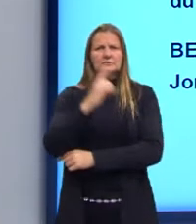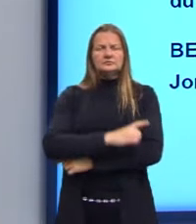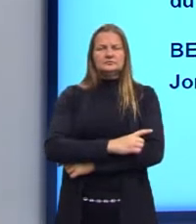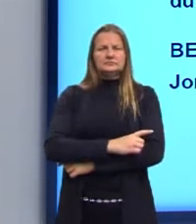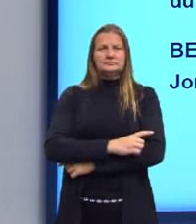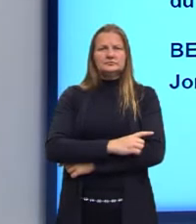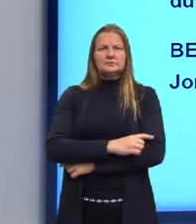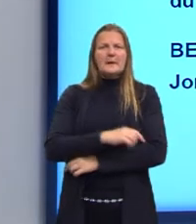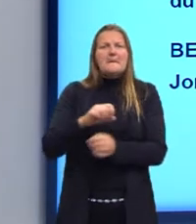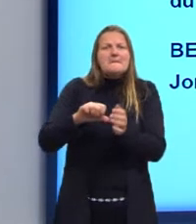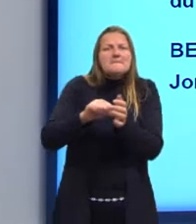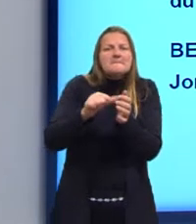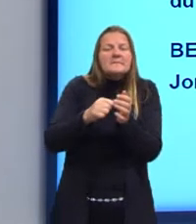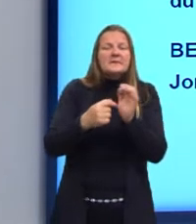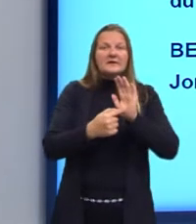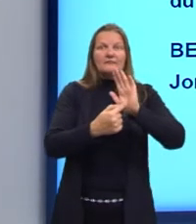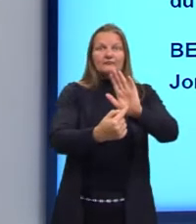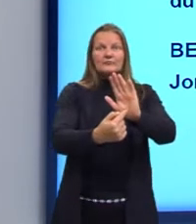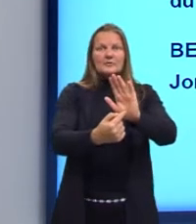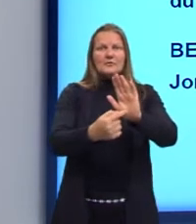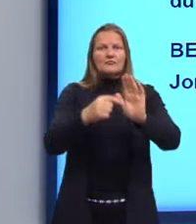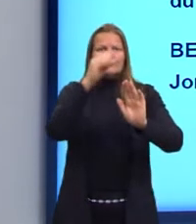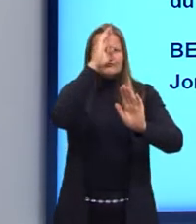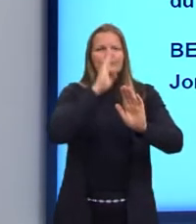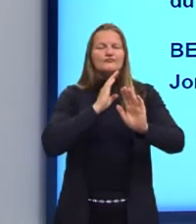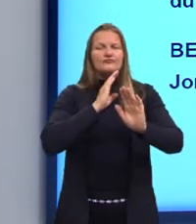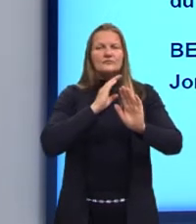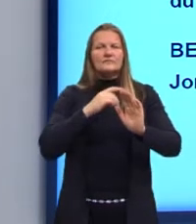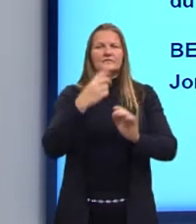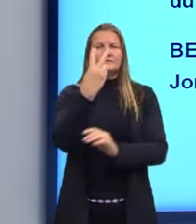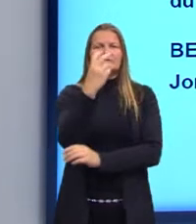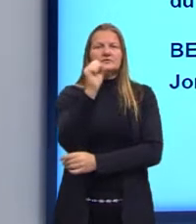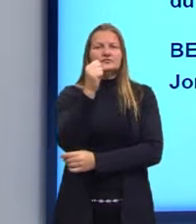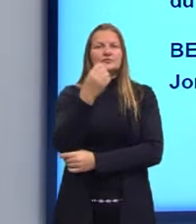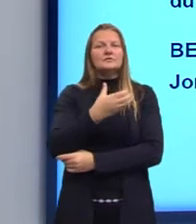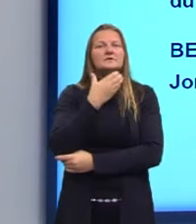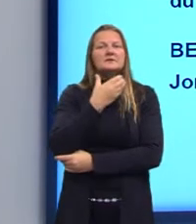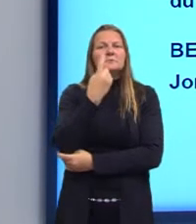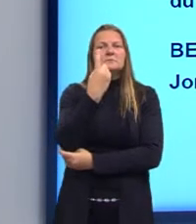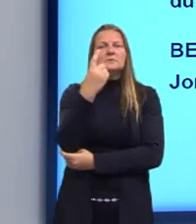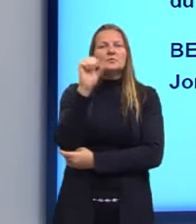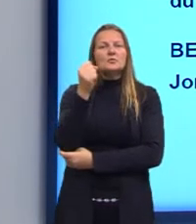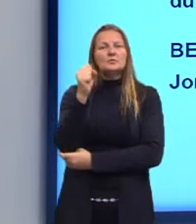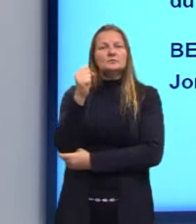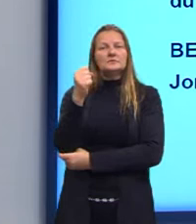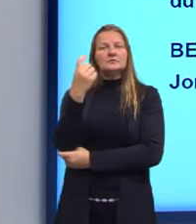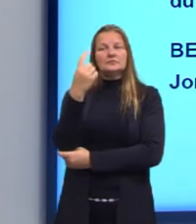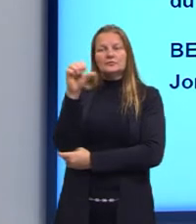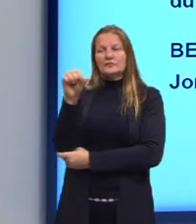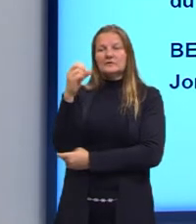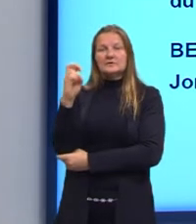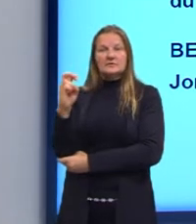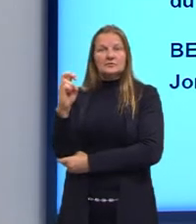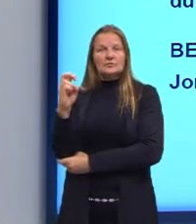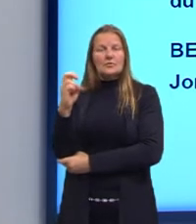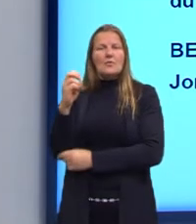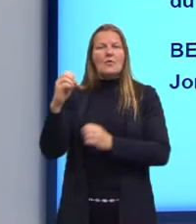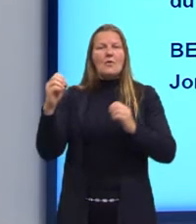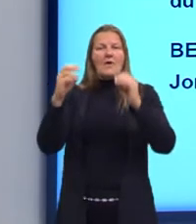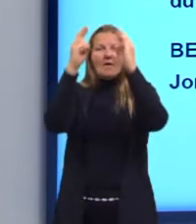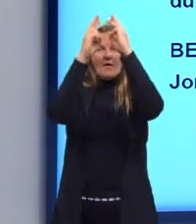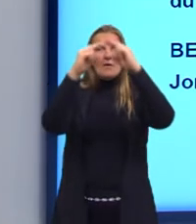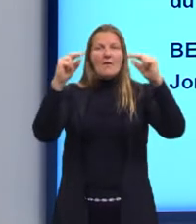da primeira exibição pública do cinema 28 de dezembro de 1895 em Paris